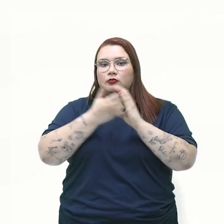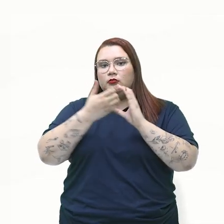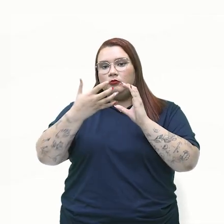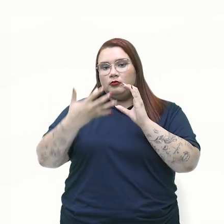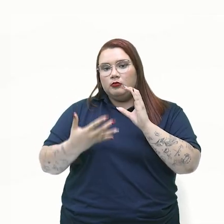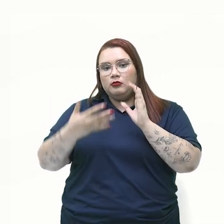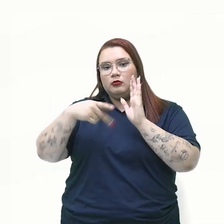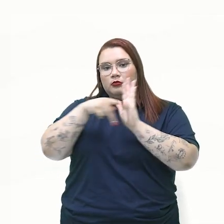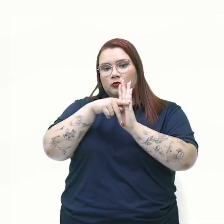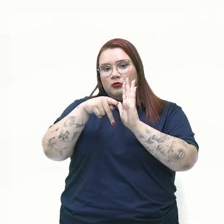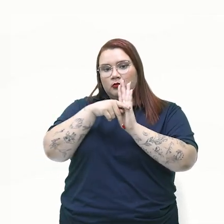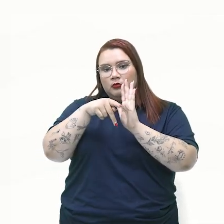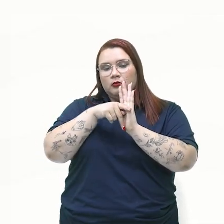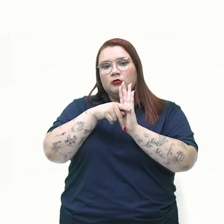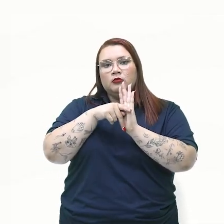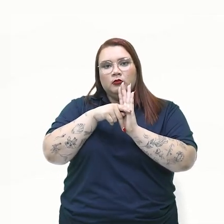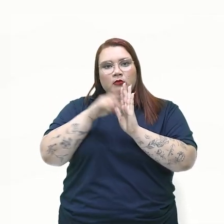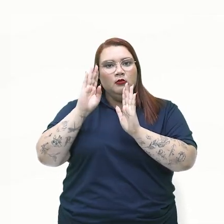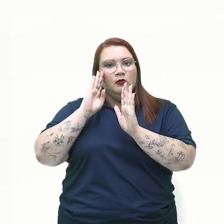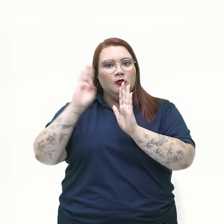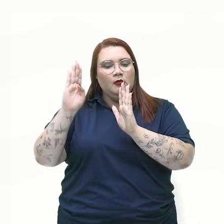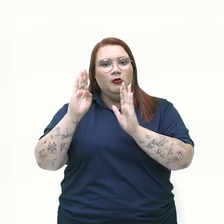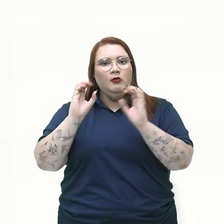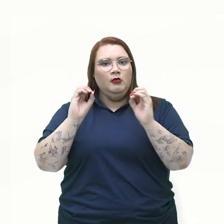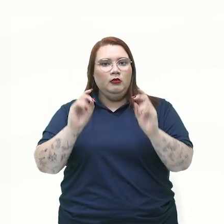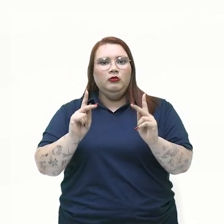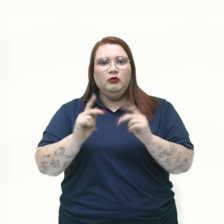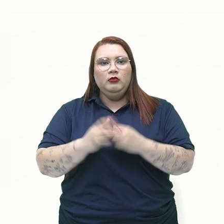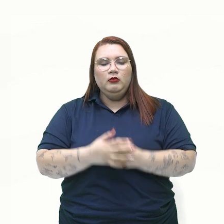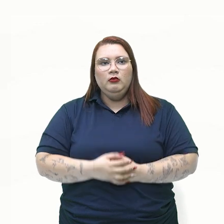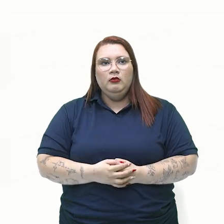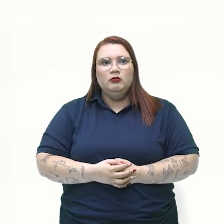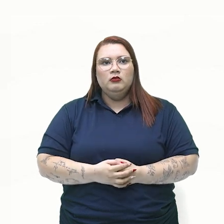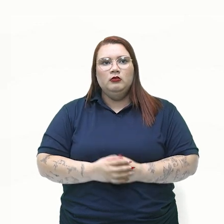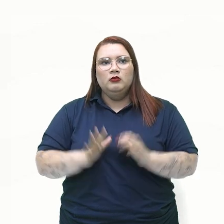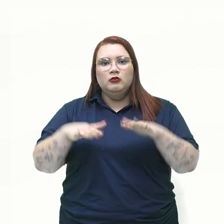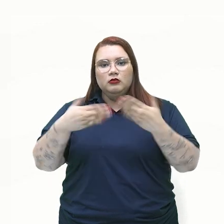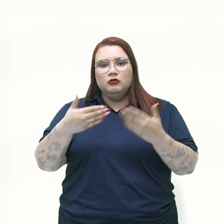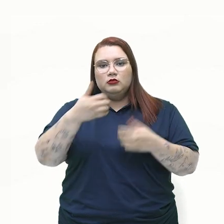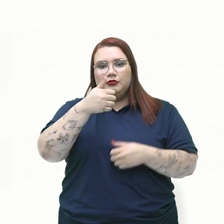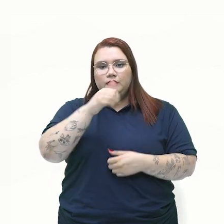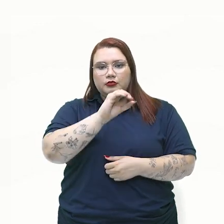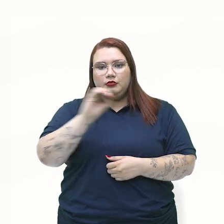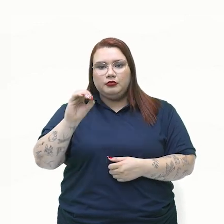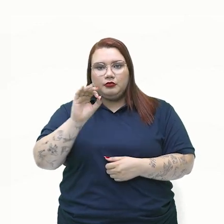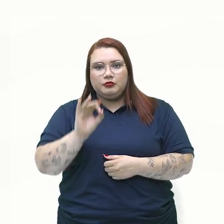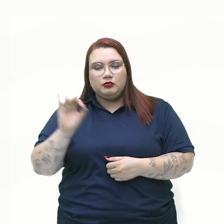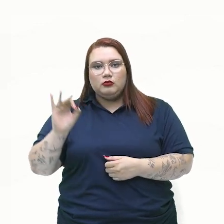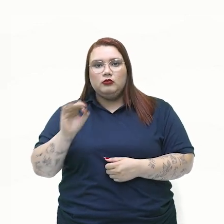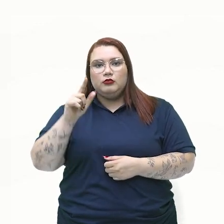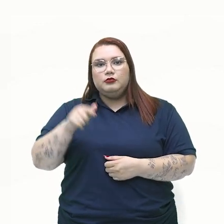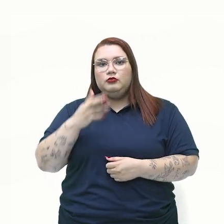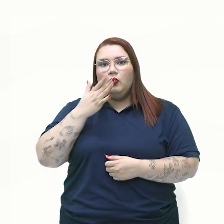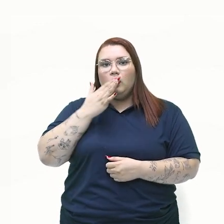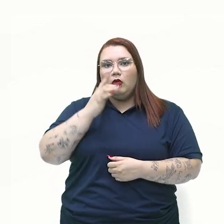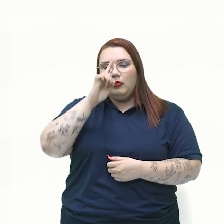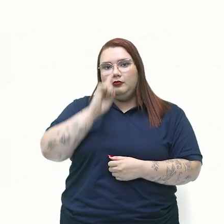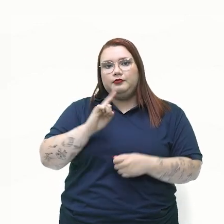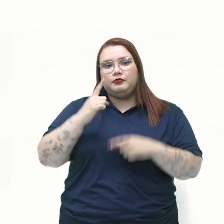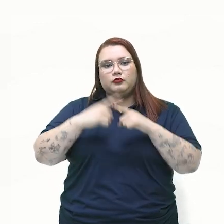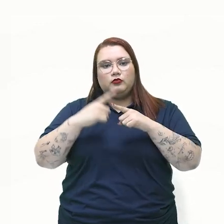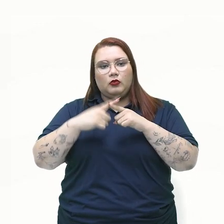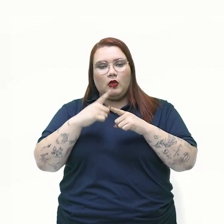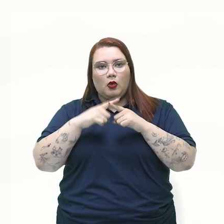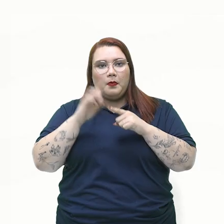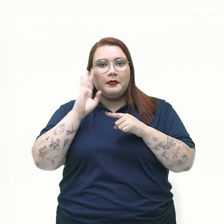essa característica que vem desse dominante do Vzão, tá certo? Então, 100% dos indivíduos são amarelos